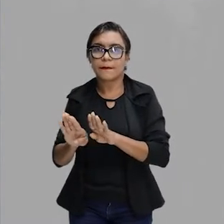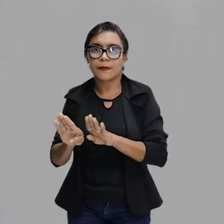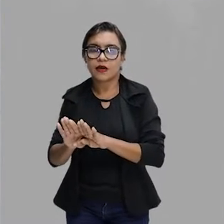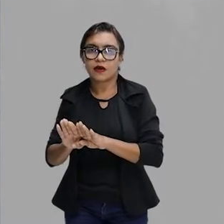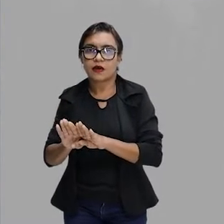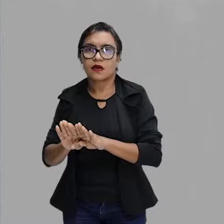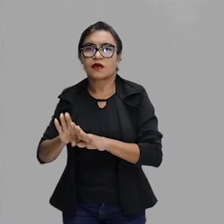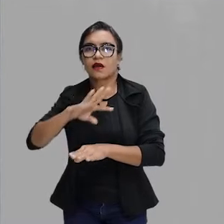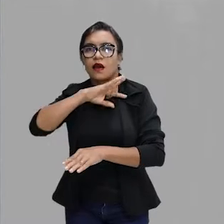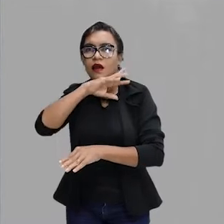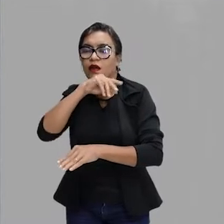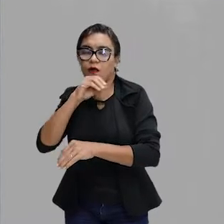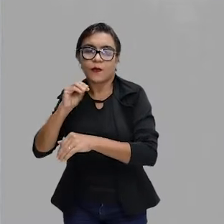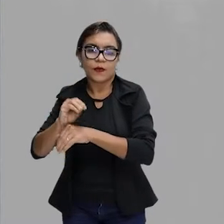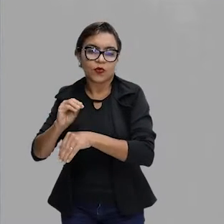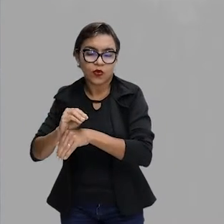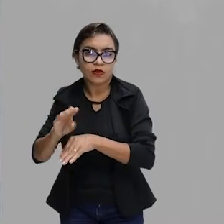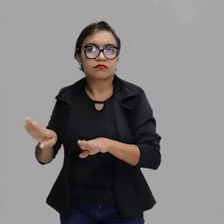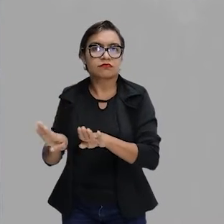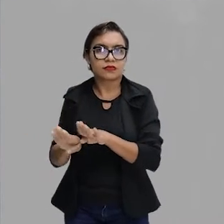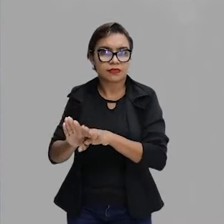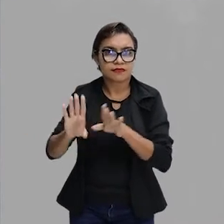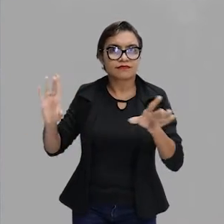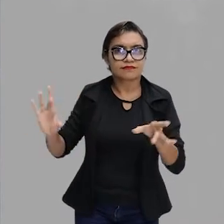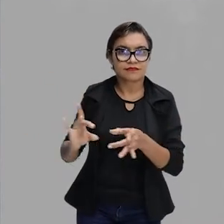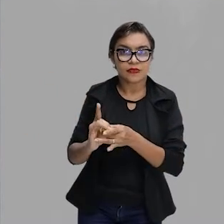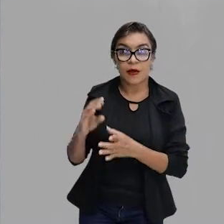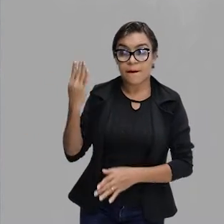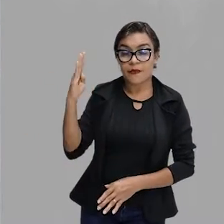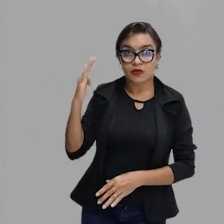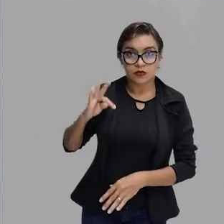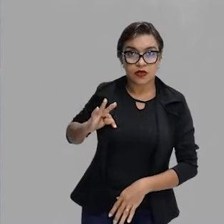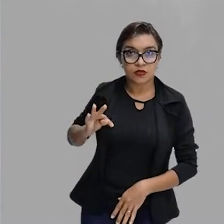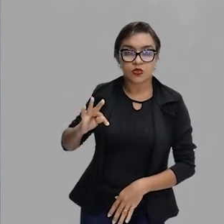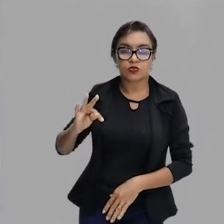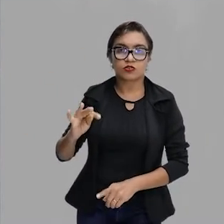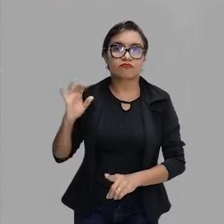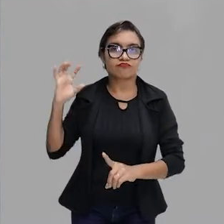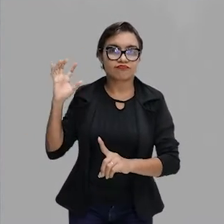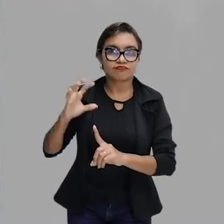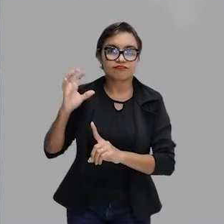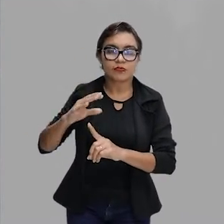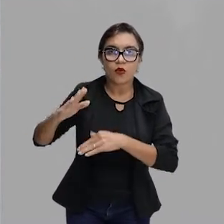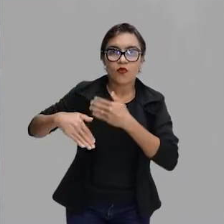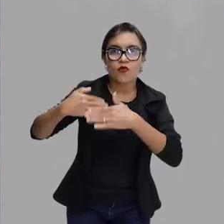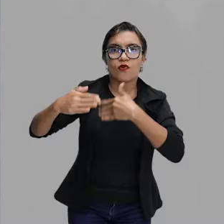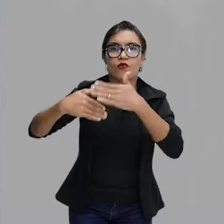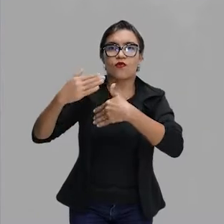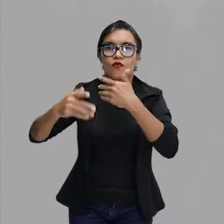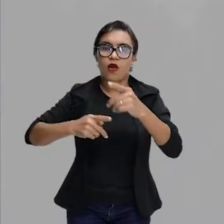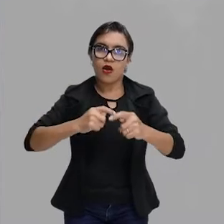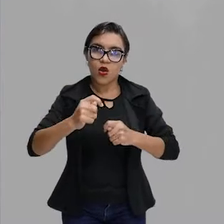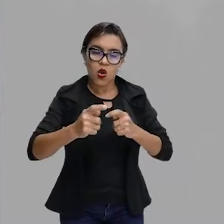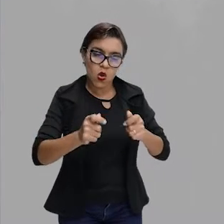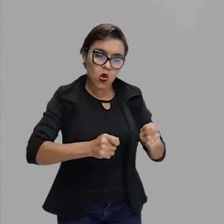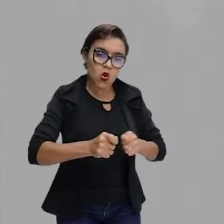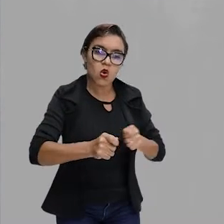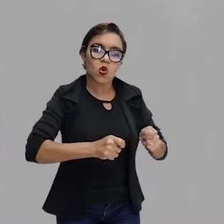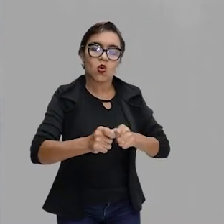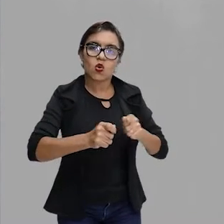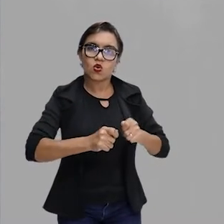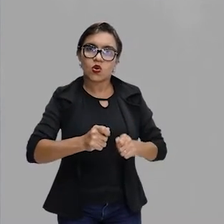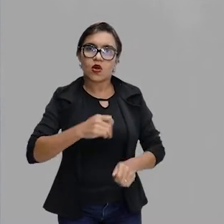Em relação aos animais, galera, a biotecnologia vai trazer, né, essa evolução tecnológica para controlar esse animal desde o